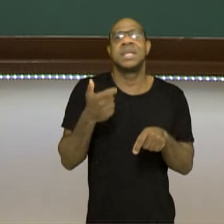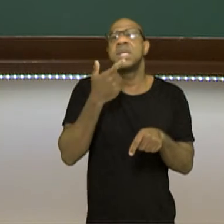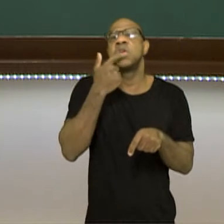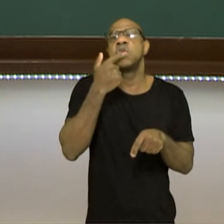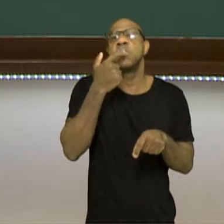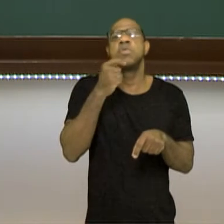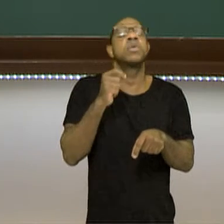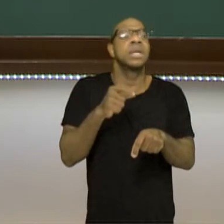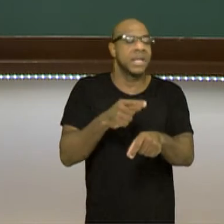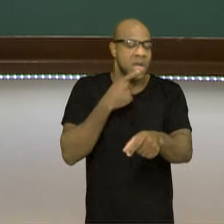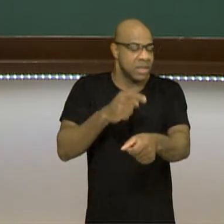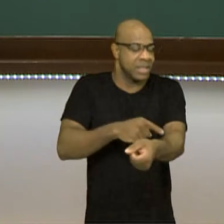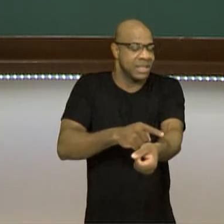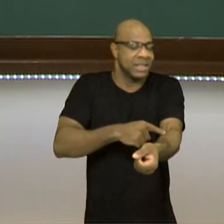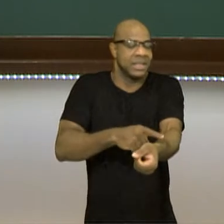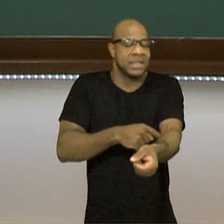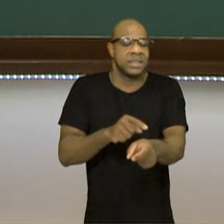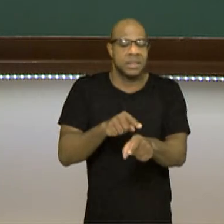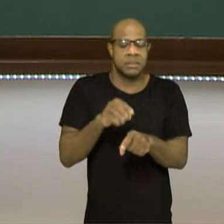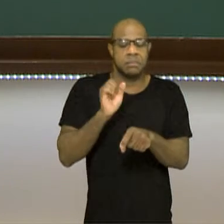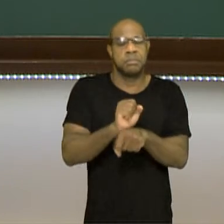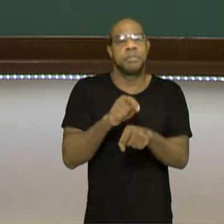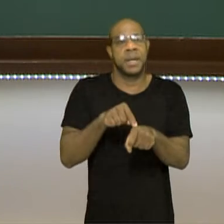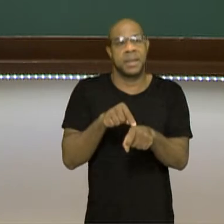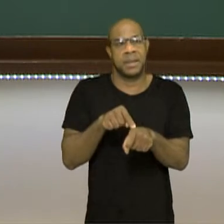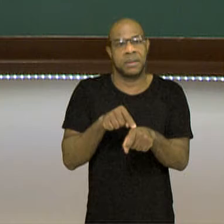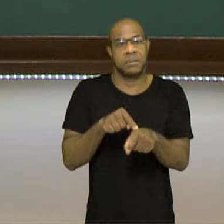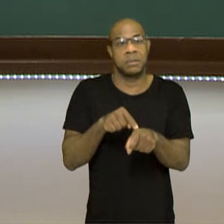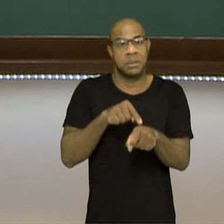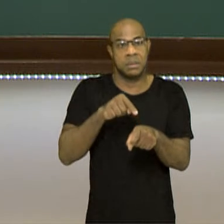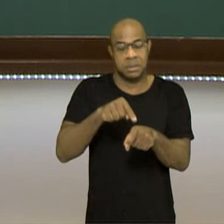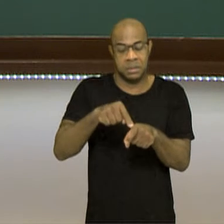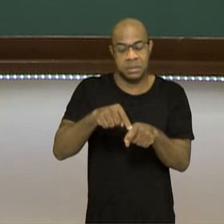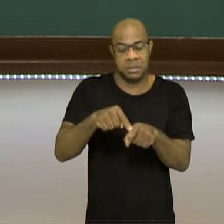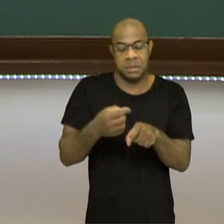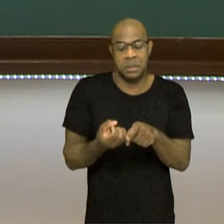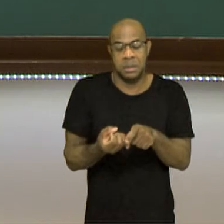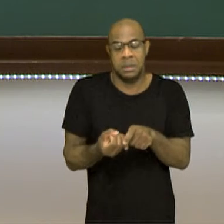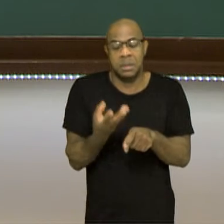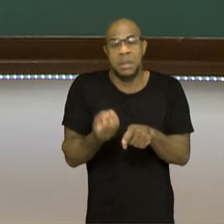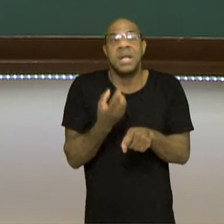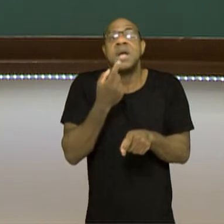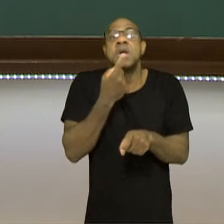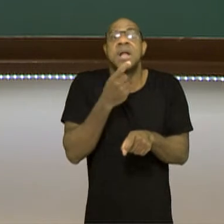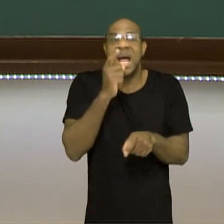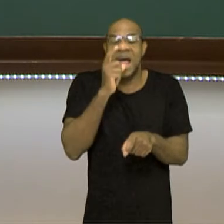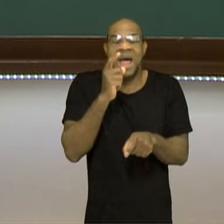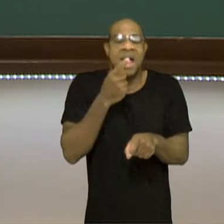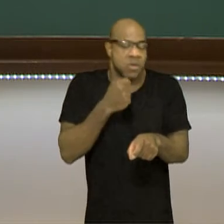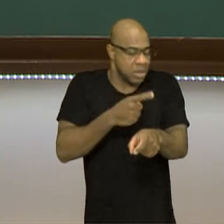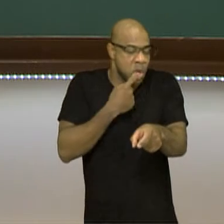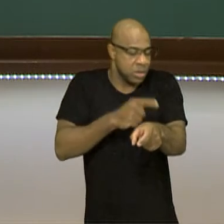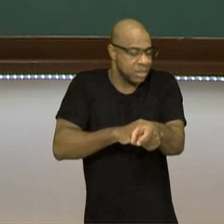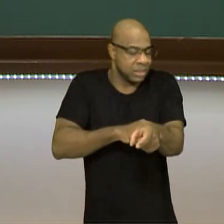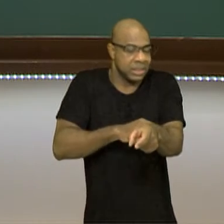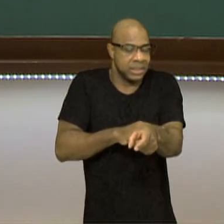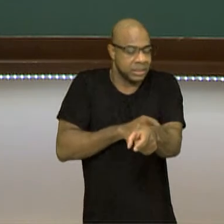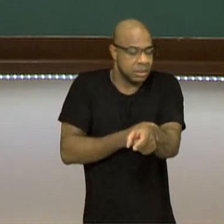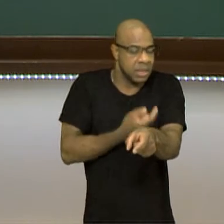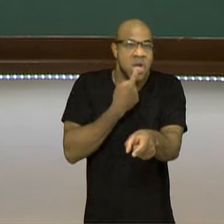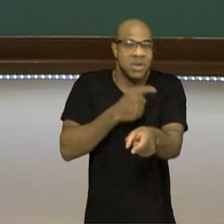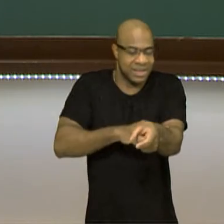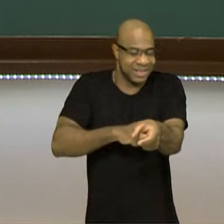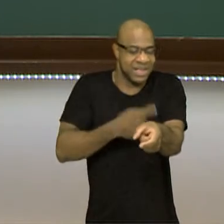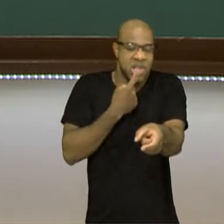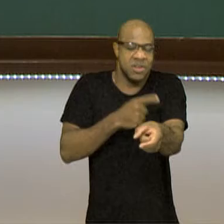muito fluxo sanguíneo. Quando essa região se enche de sangue, é isso que é o